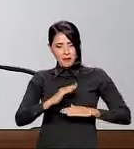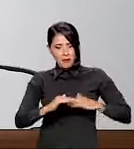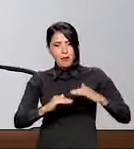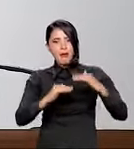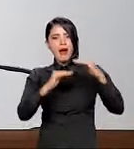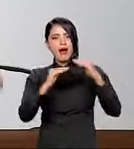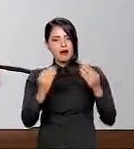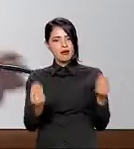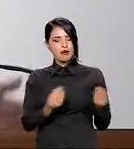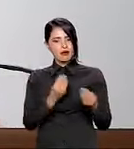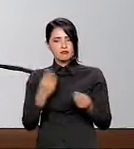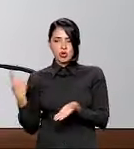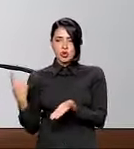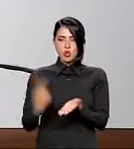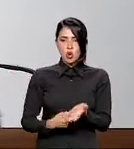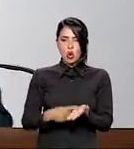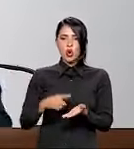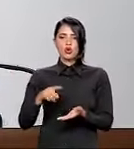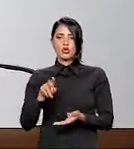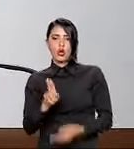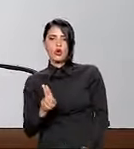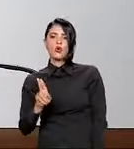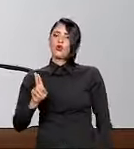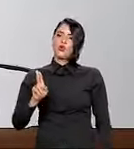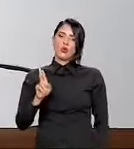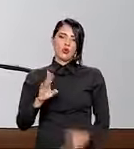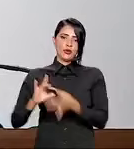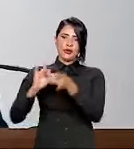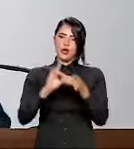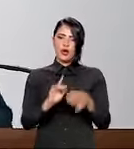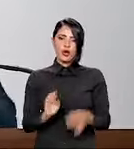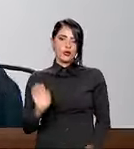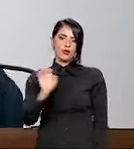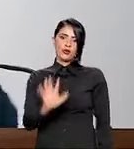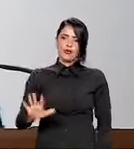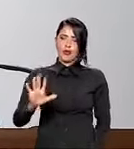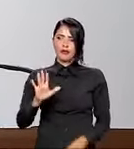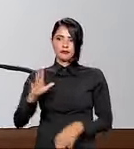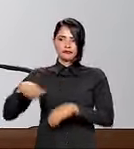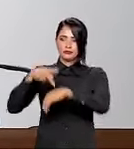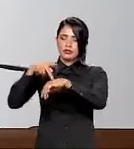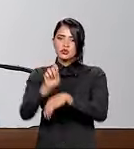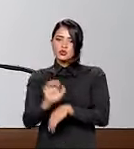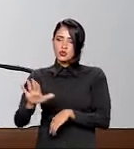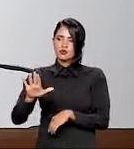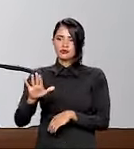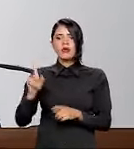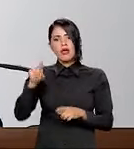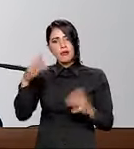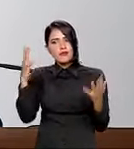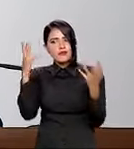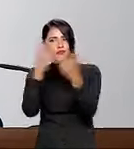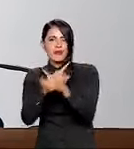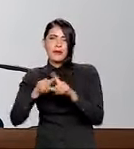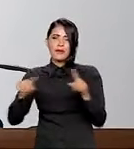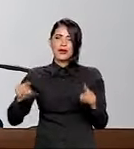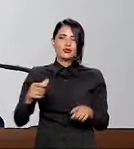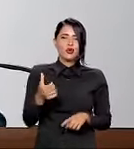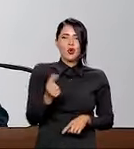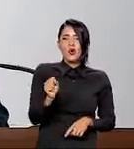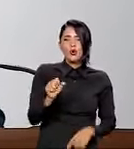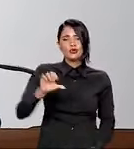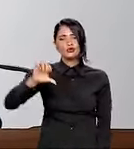com acordo com a União Europeia, com os países da Europa. É tudo muito bonito, mas não passa de 8, 9